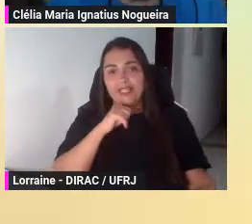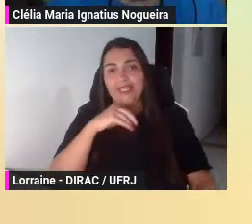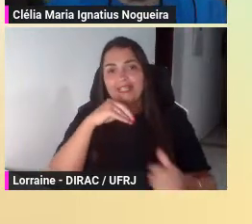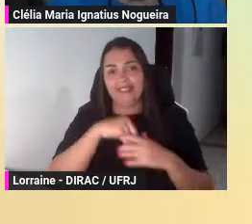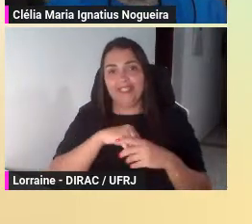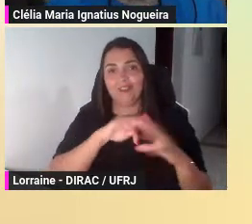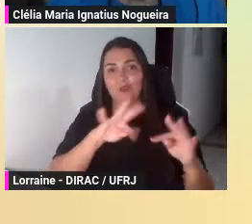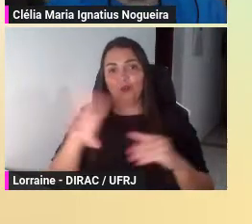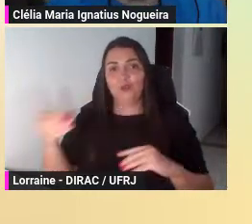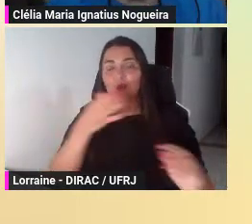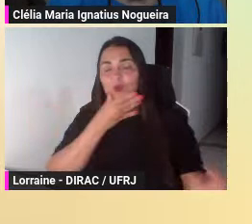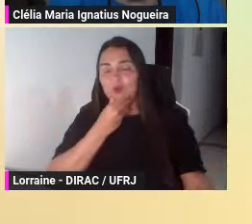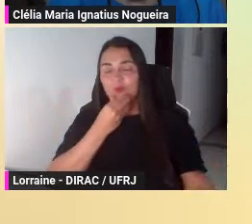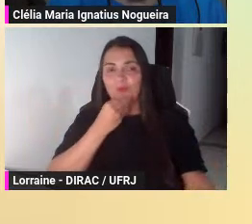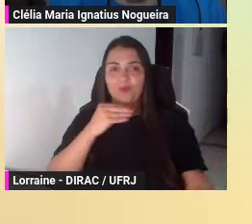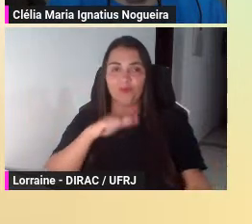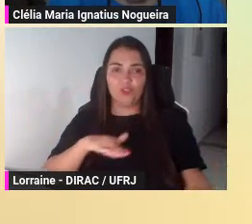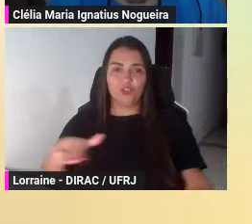Continue, por favor.